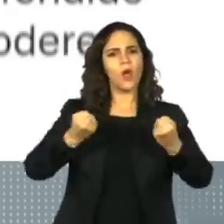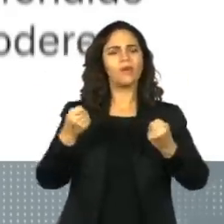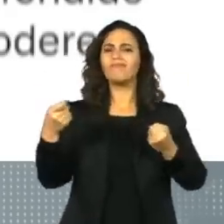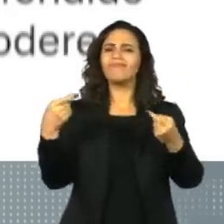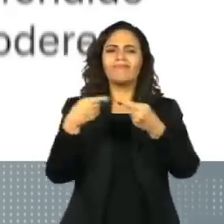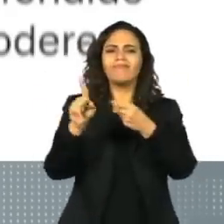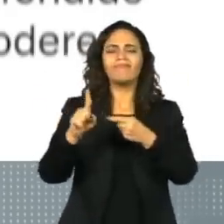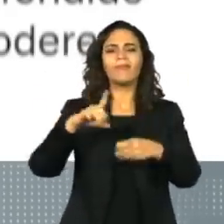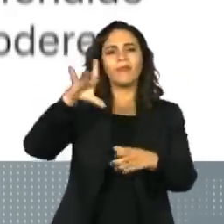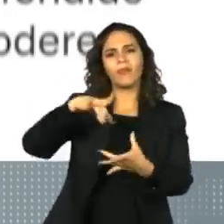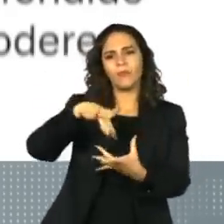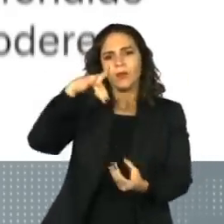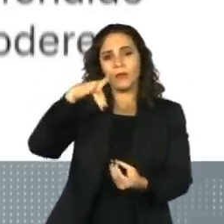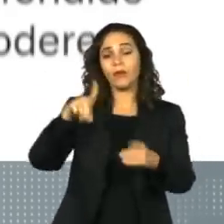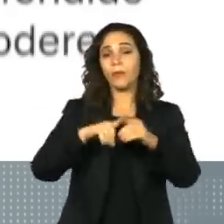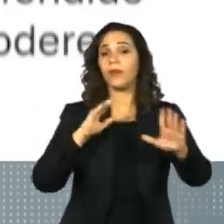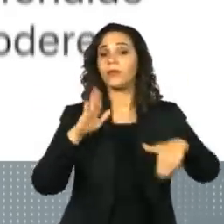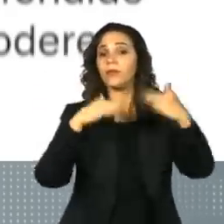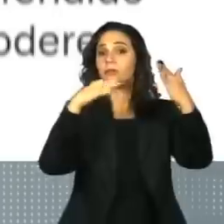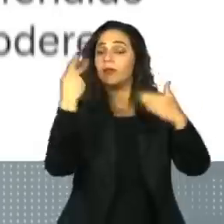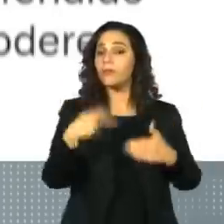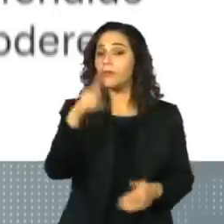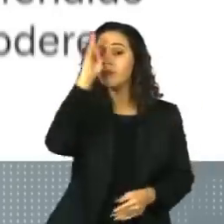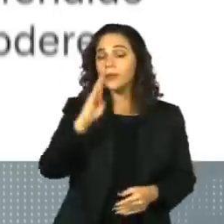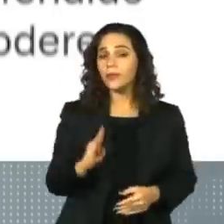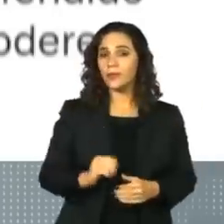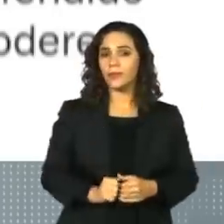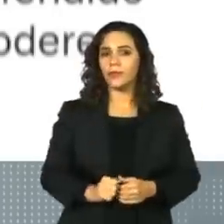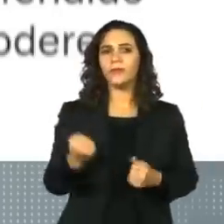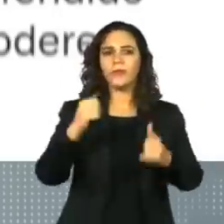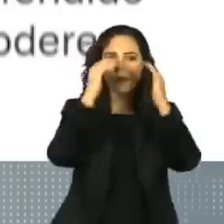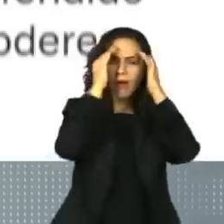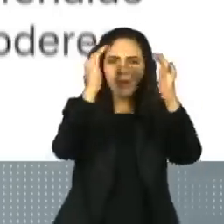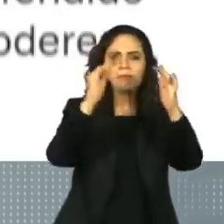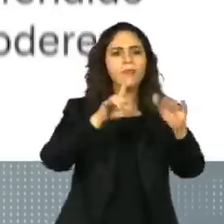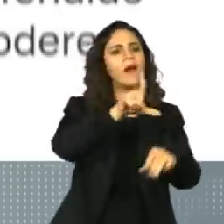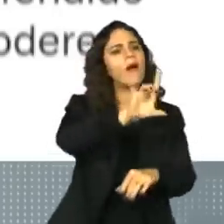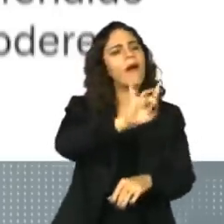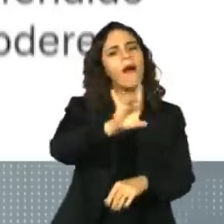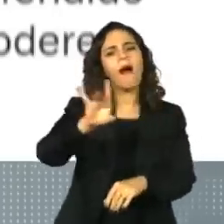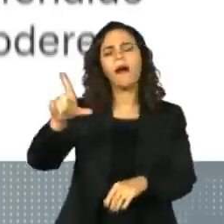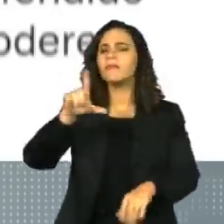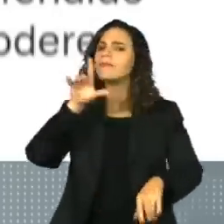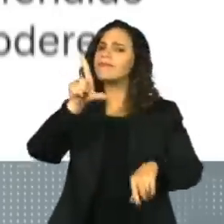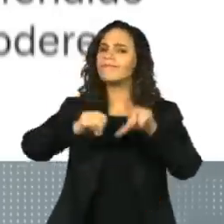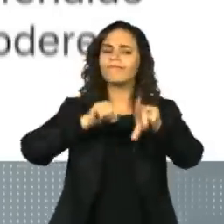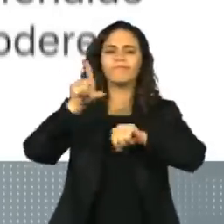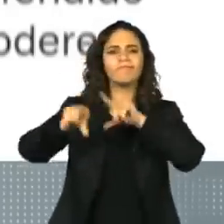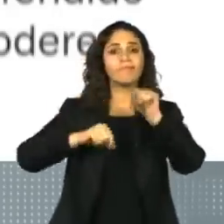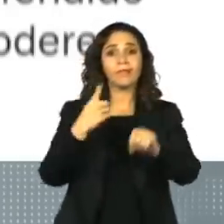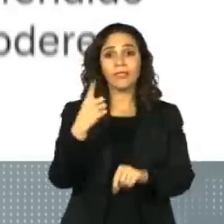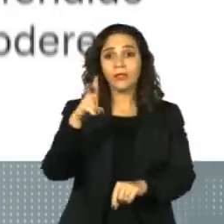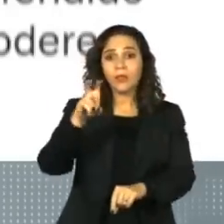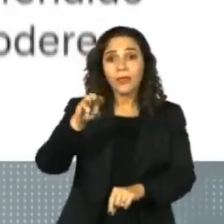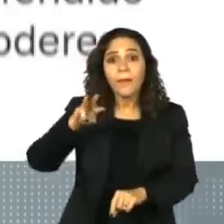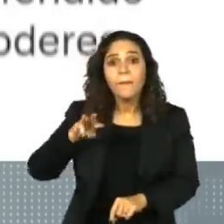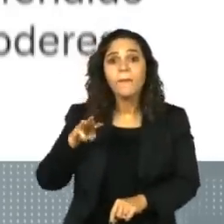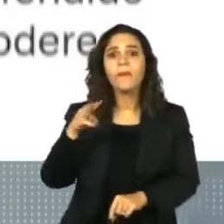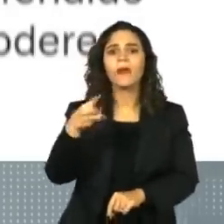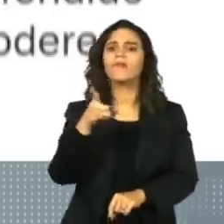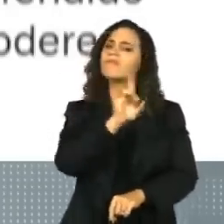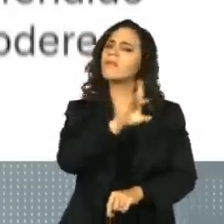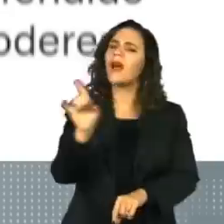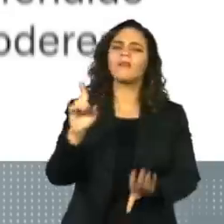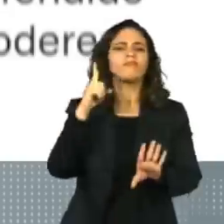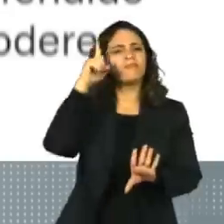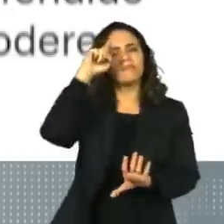inimigos da democracia e do desenvolvimento do país. O respeito à livre escolha dos mais de 150 milhões de eleitores é